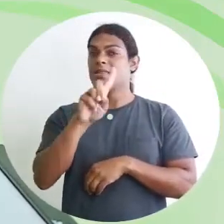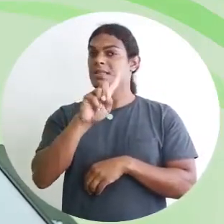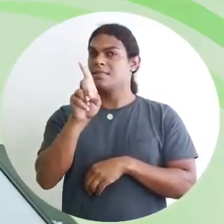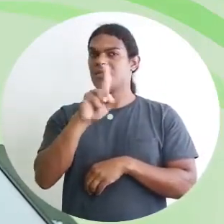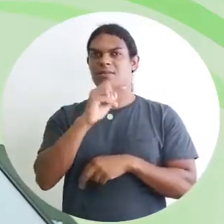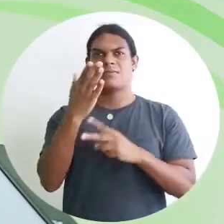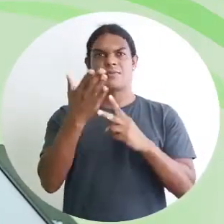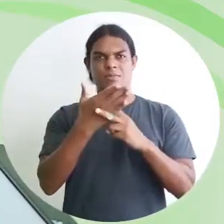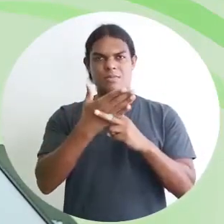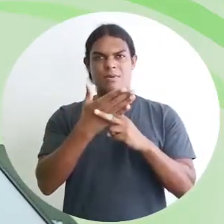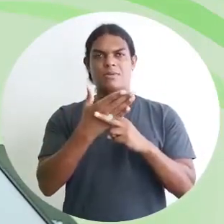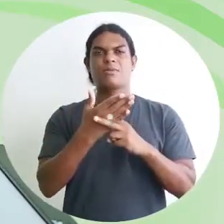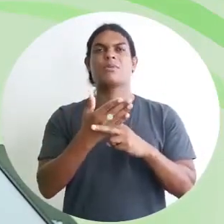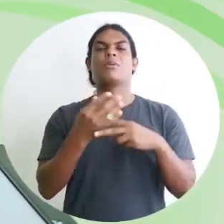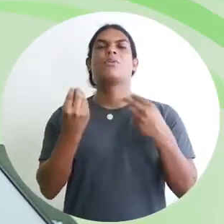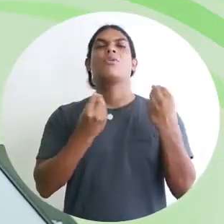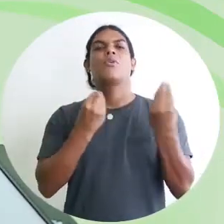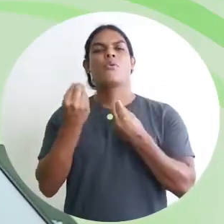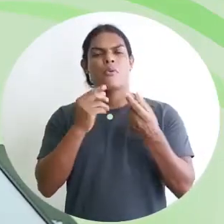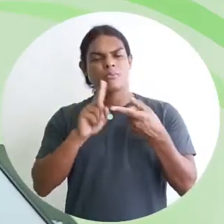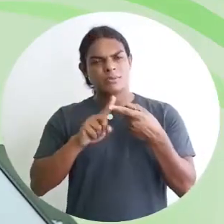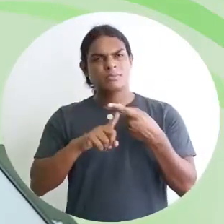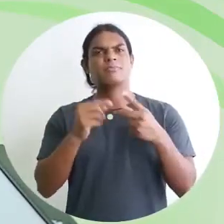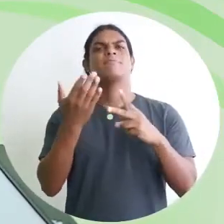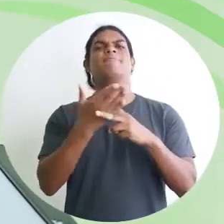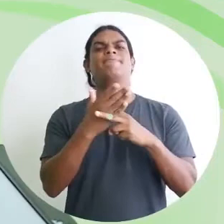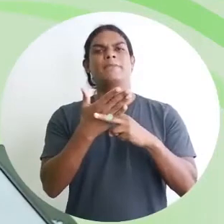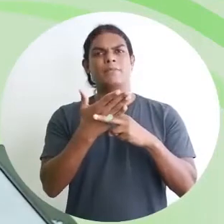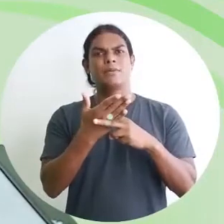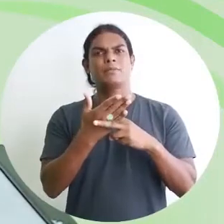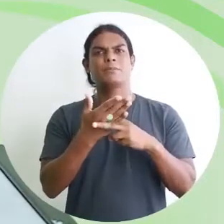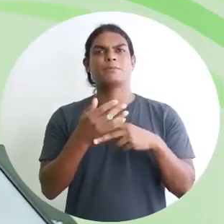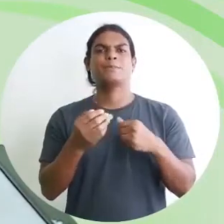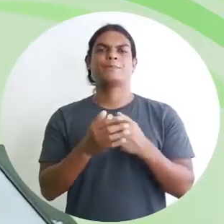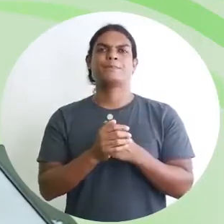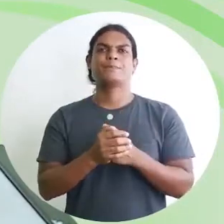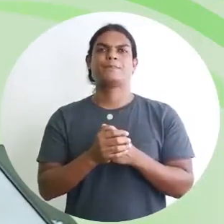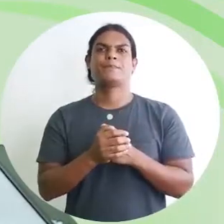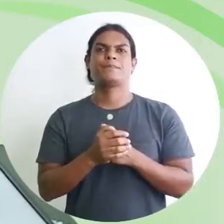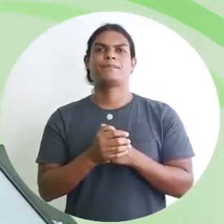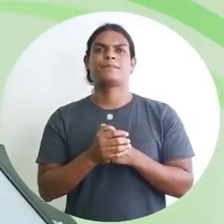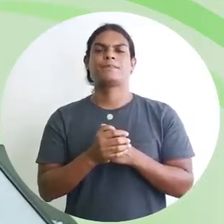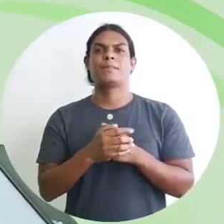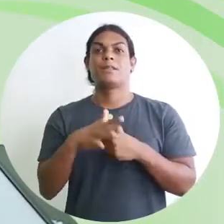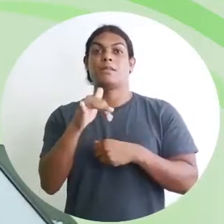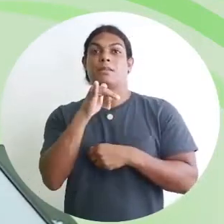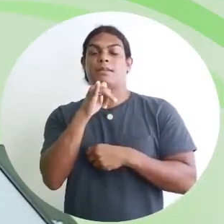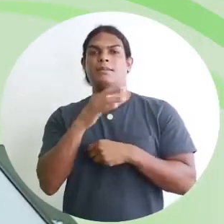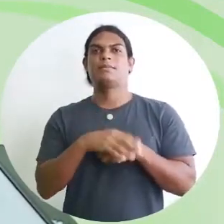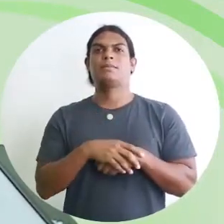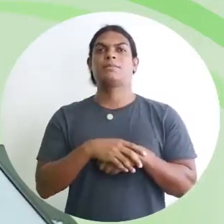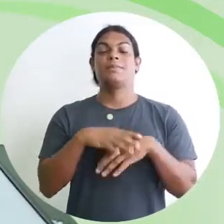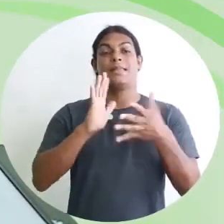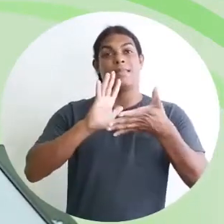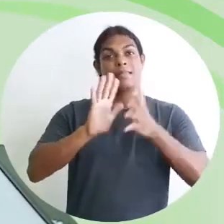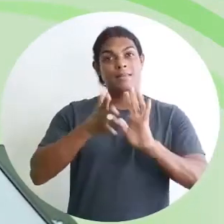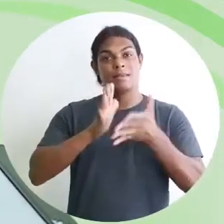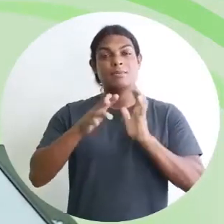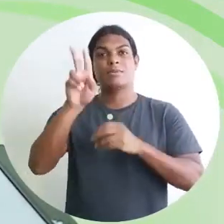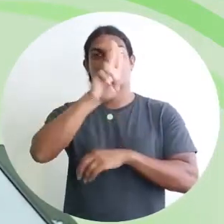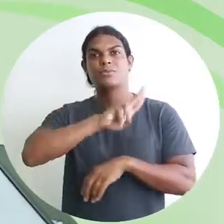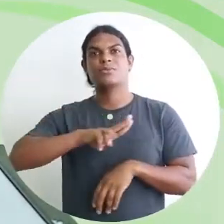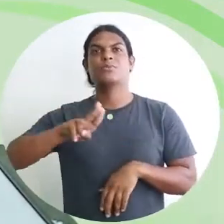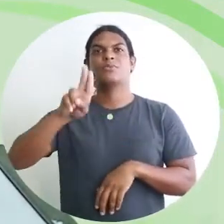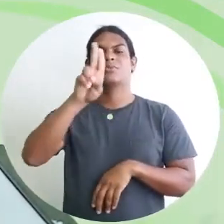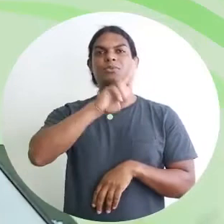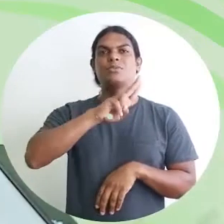verbal como a linguagem verbal. Meu nome. Então, por exemplo, em Libras, quando a gente se